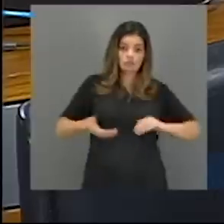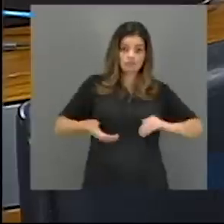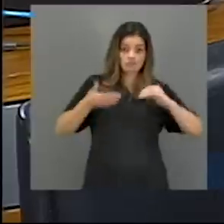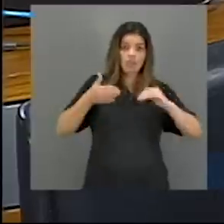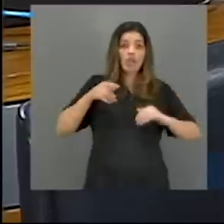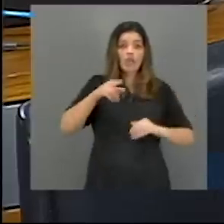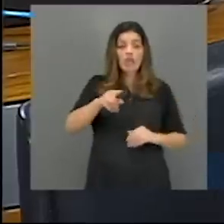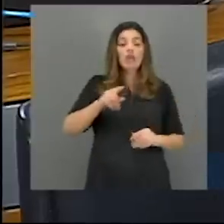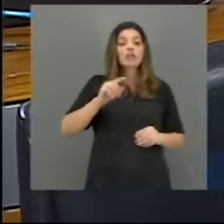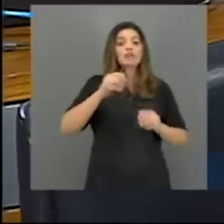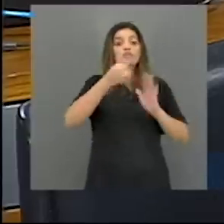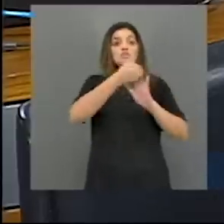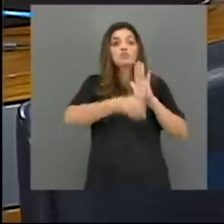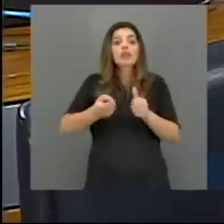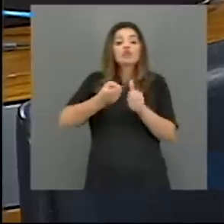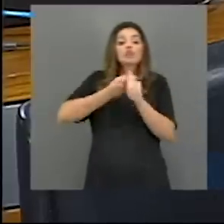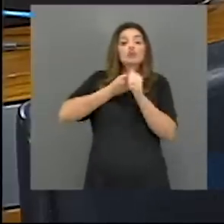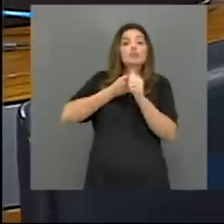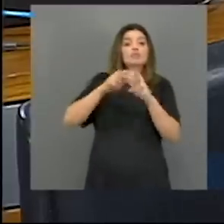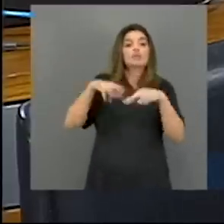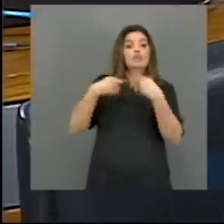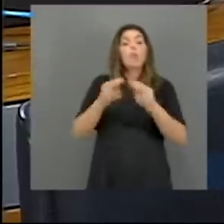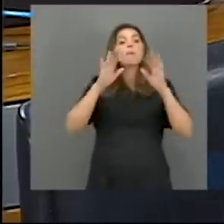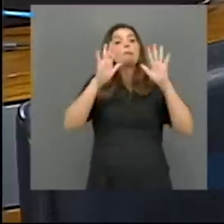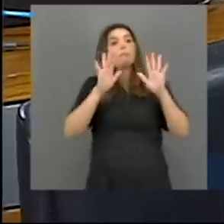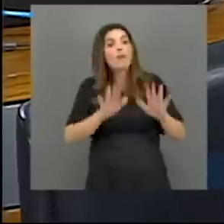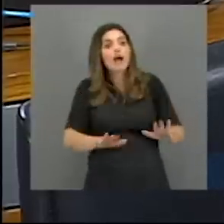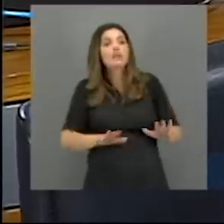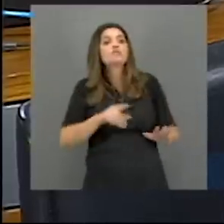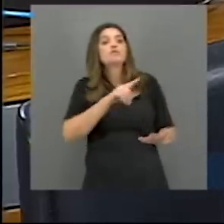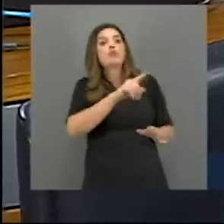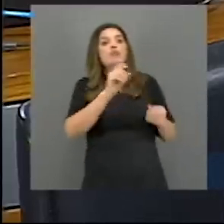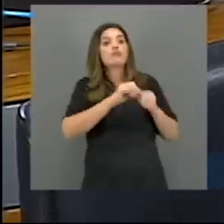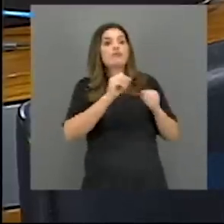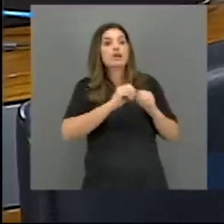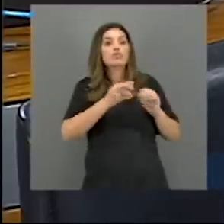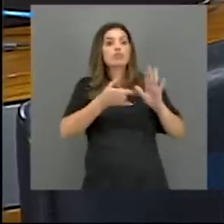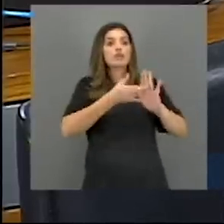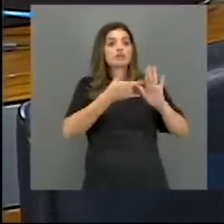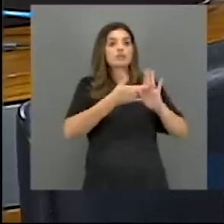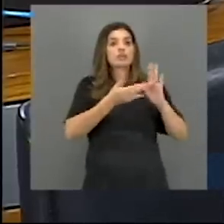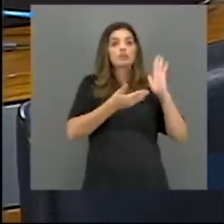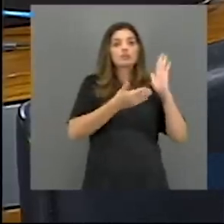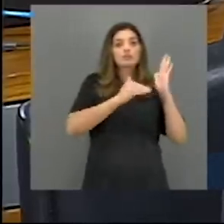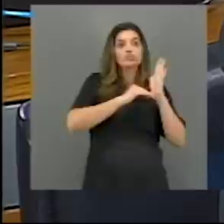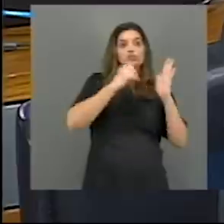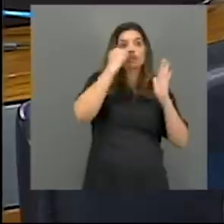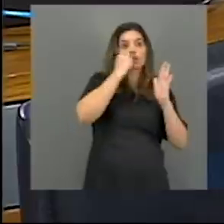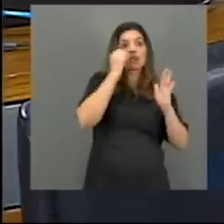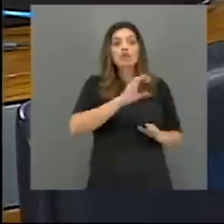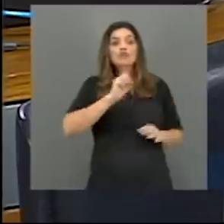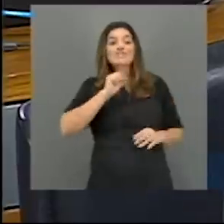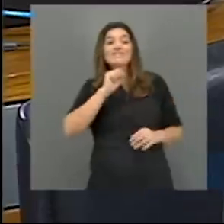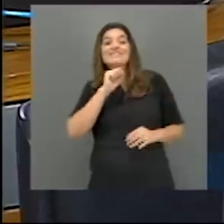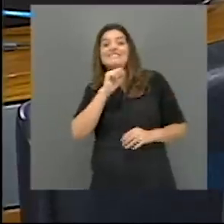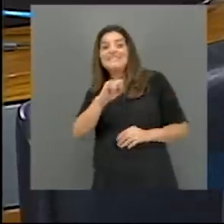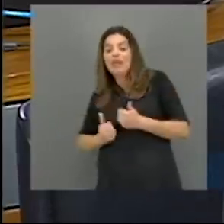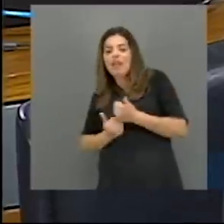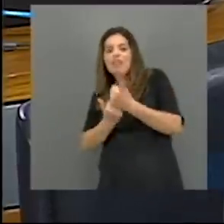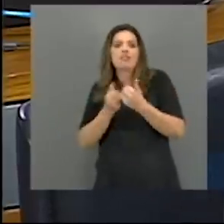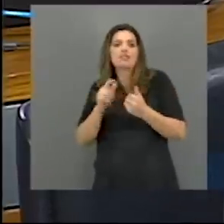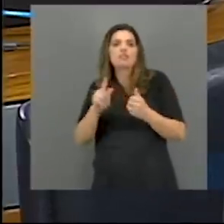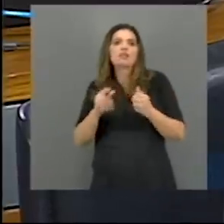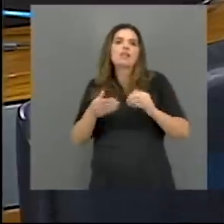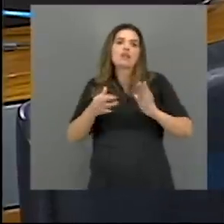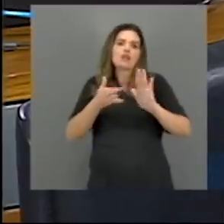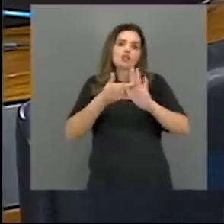ele versa sobre suspensão de reunião. Mas ainda assim, foi aplicado o regimento do Senado, que deveria ser aplicado apenas subsidiariamente ao regimento